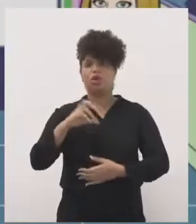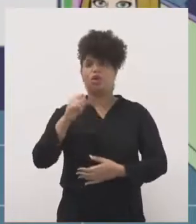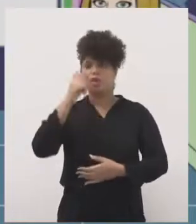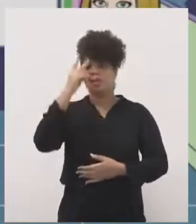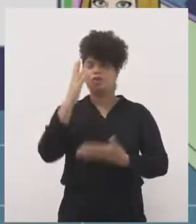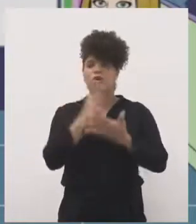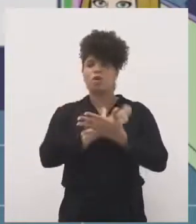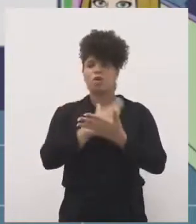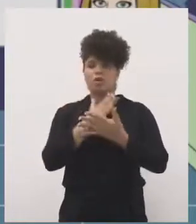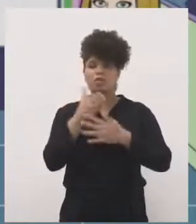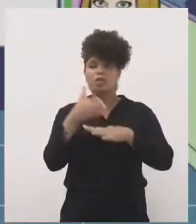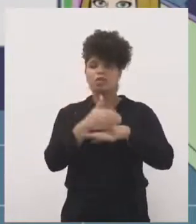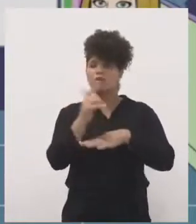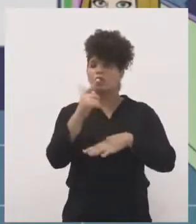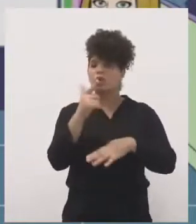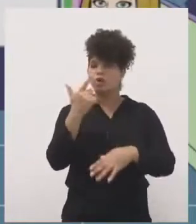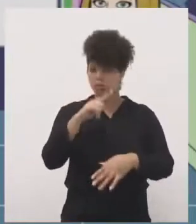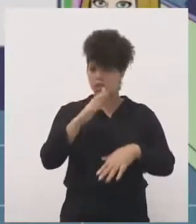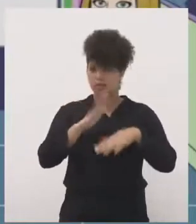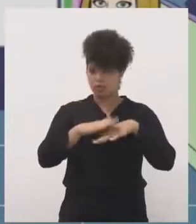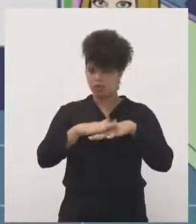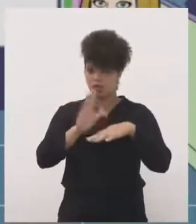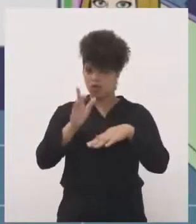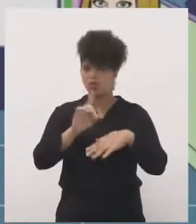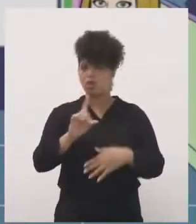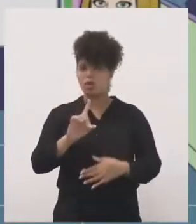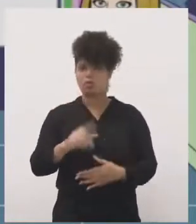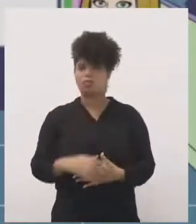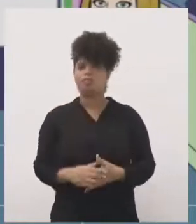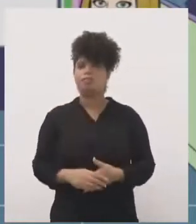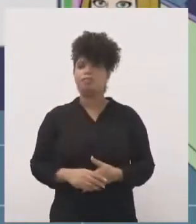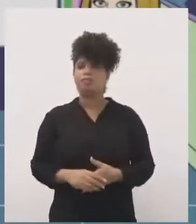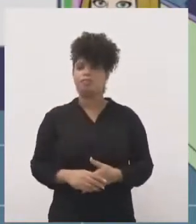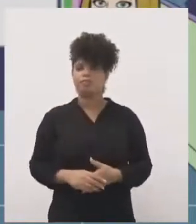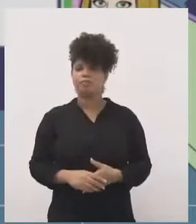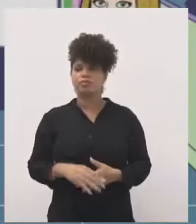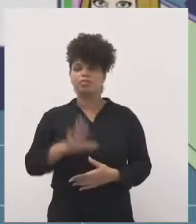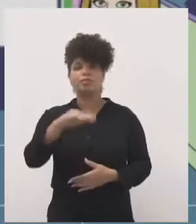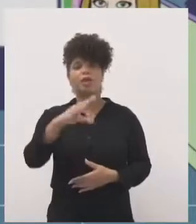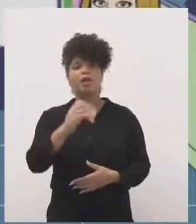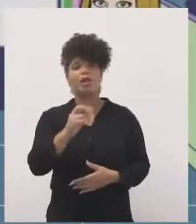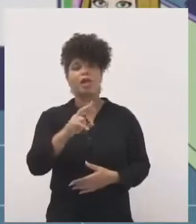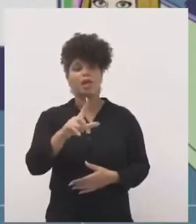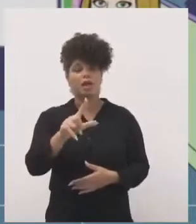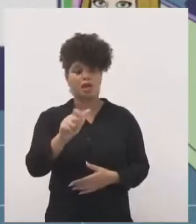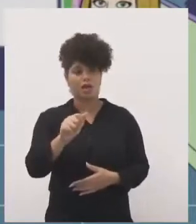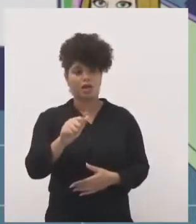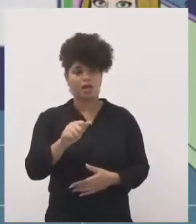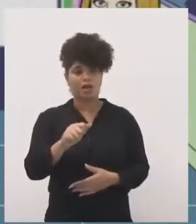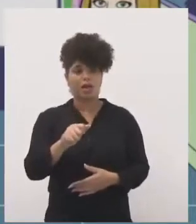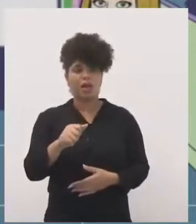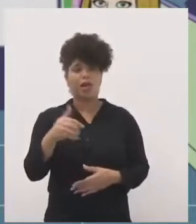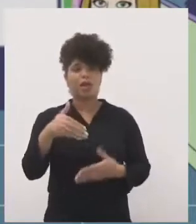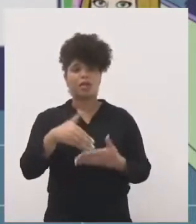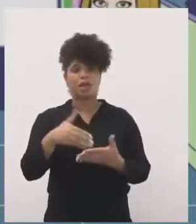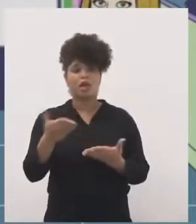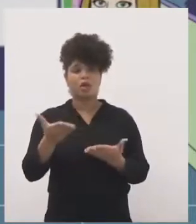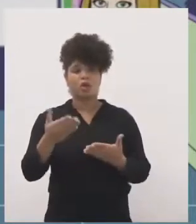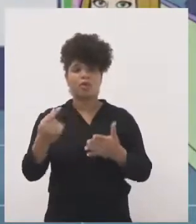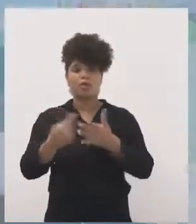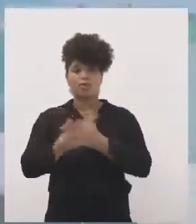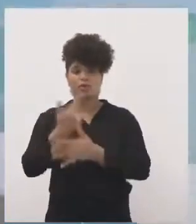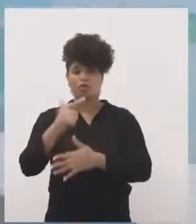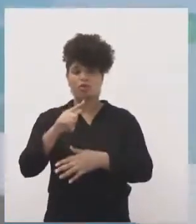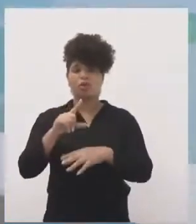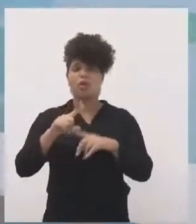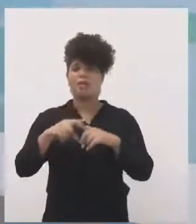tem acesso já está conseguindo fazer. Ô, Carla, na verdade ainda ninguém fez uma pergunta, mas